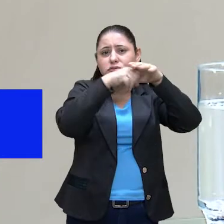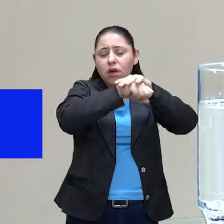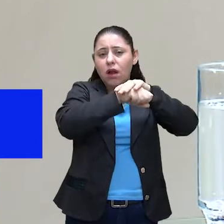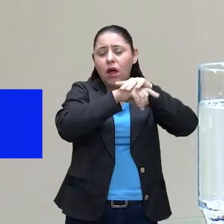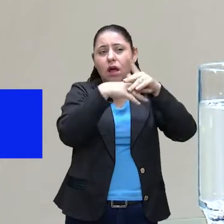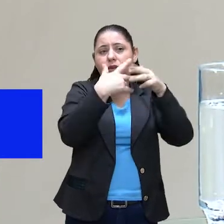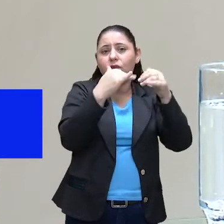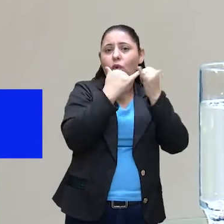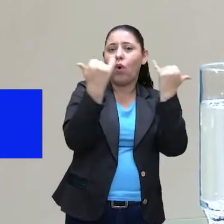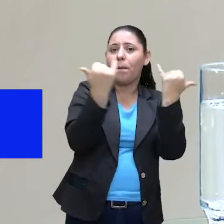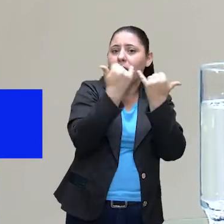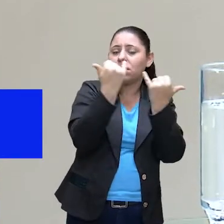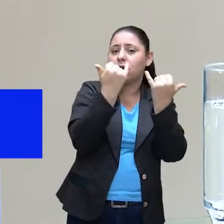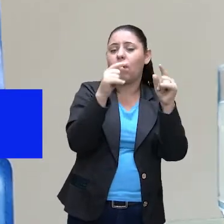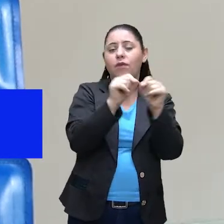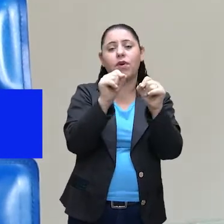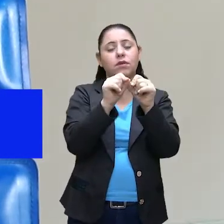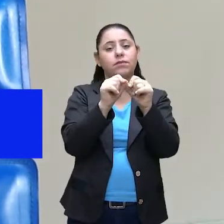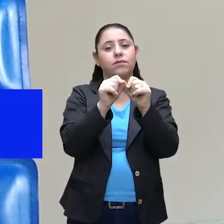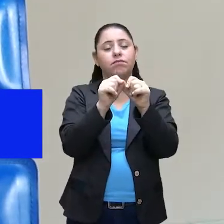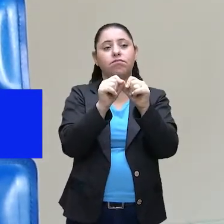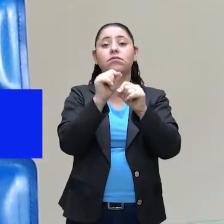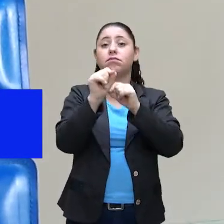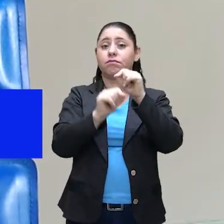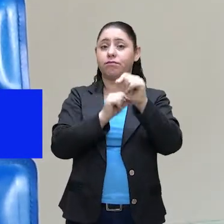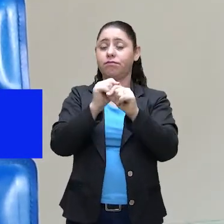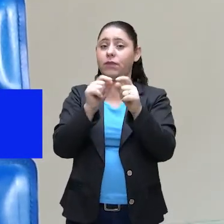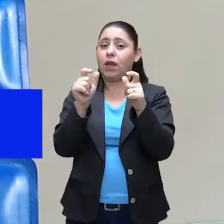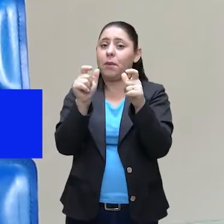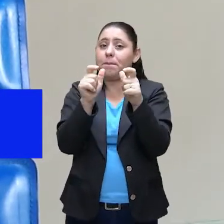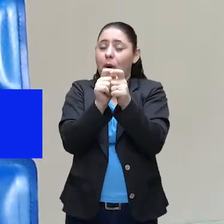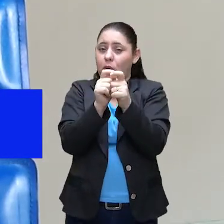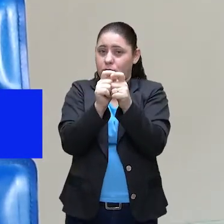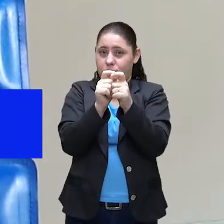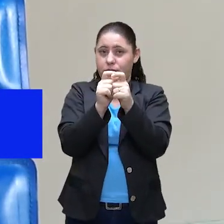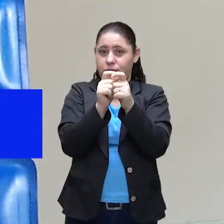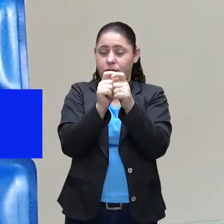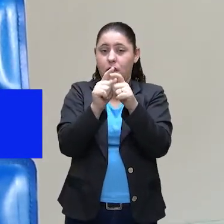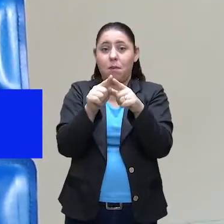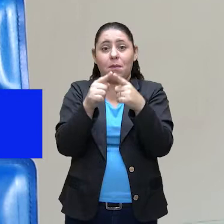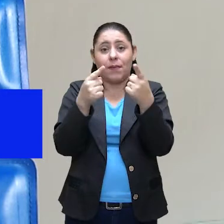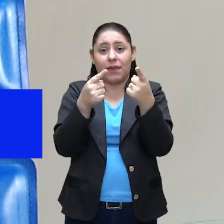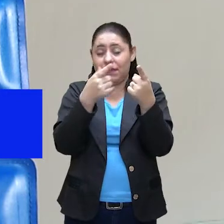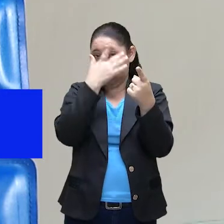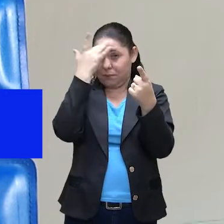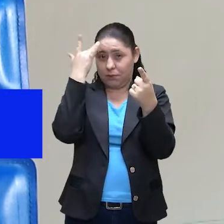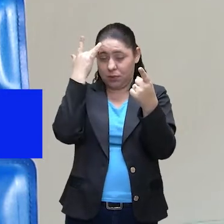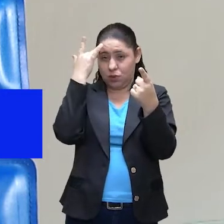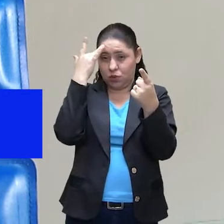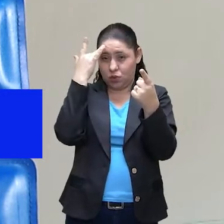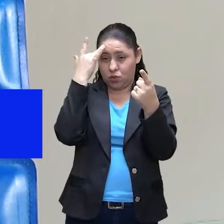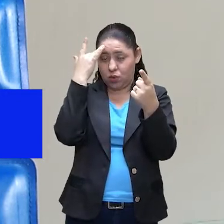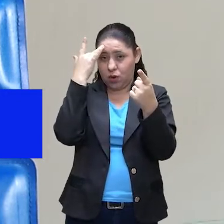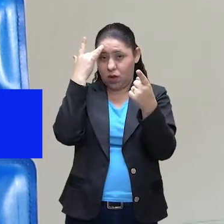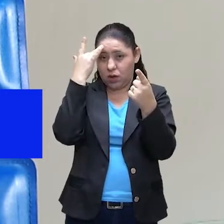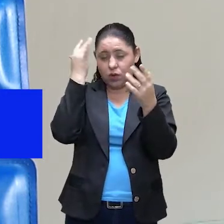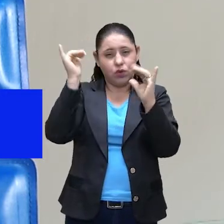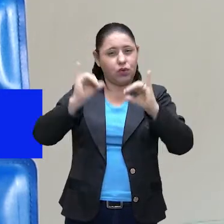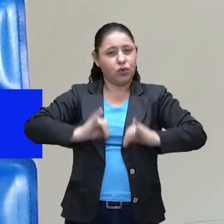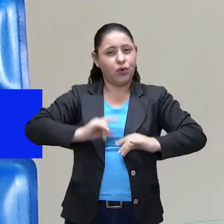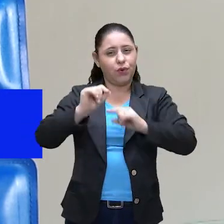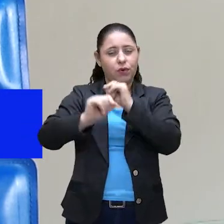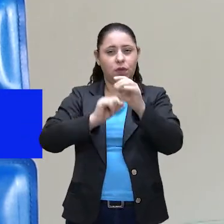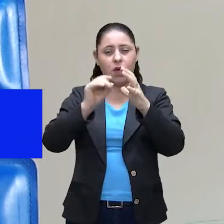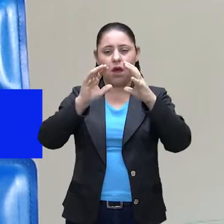guardadas naquela região. Então aí o prognóstico dele vai ser menos reservado. Agora, se esse indivíduo